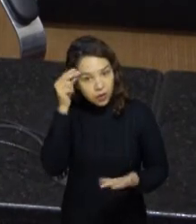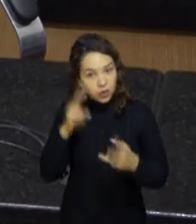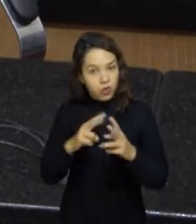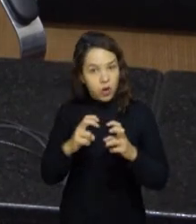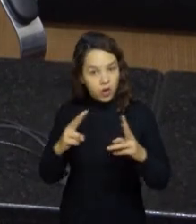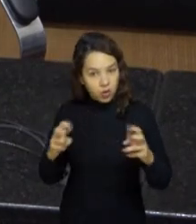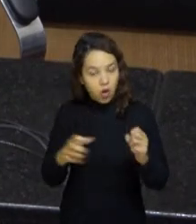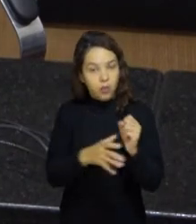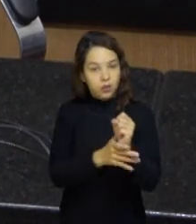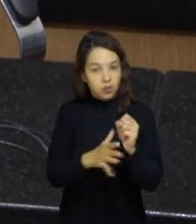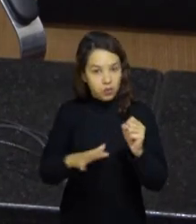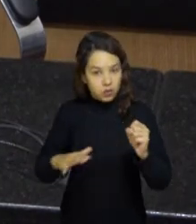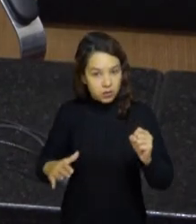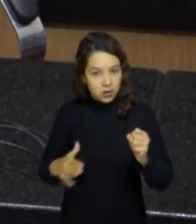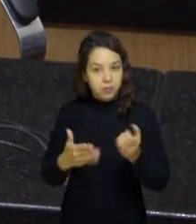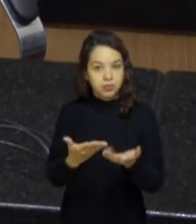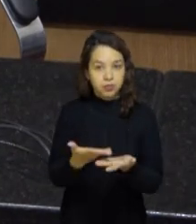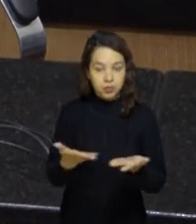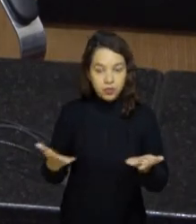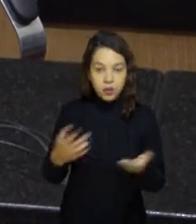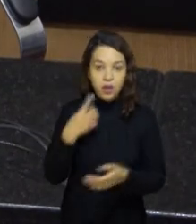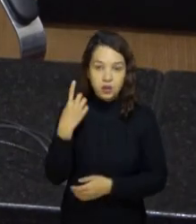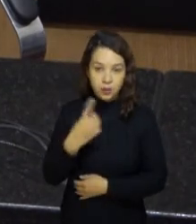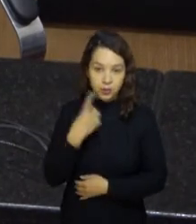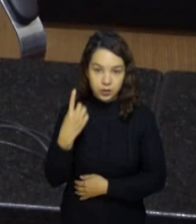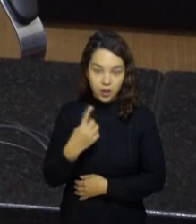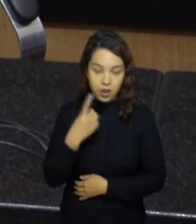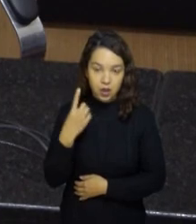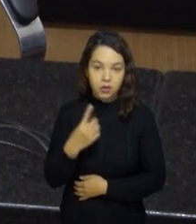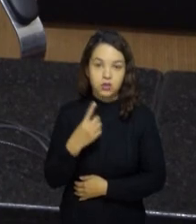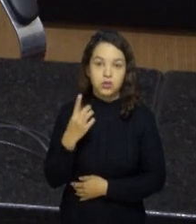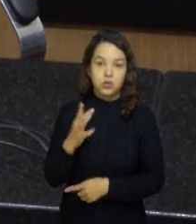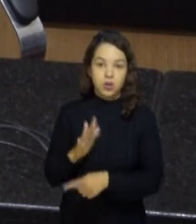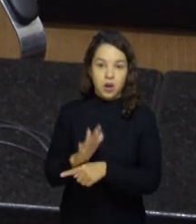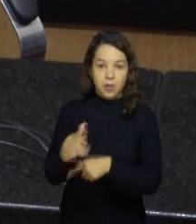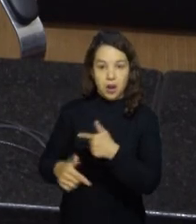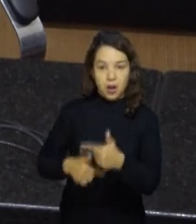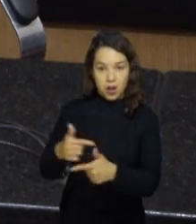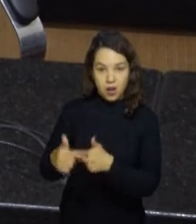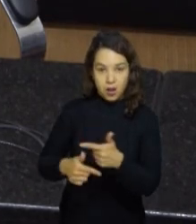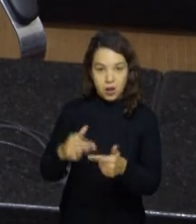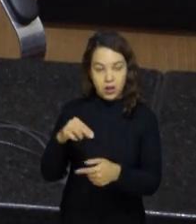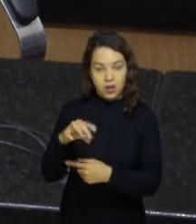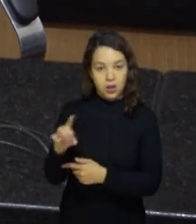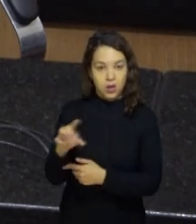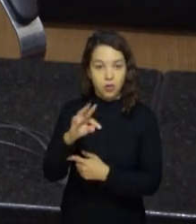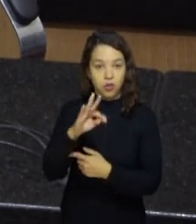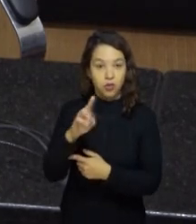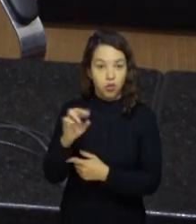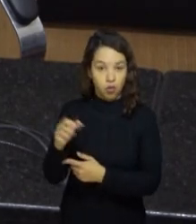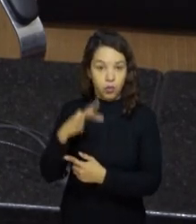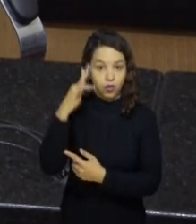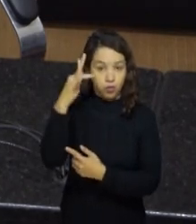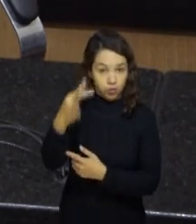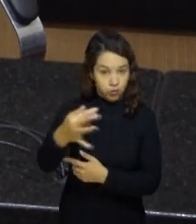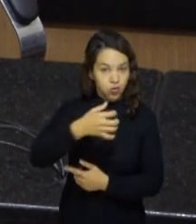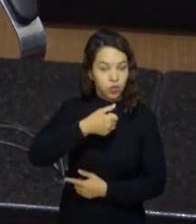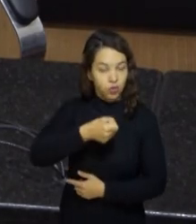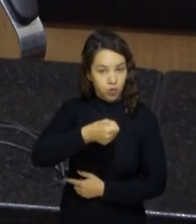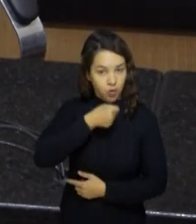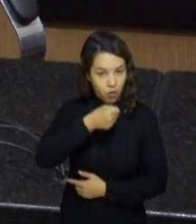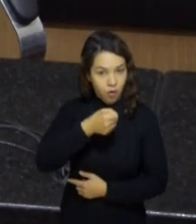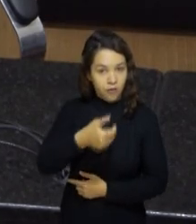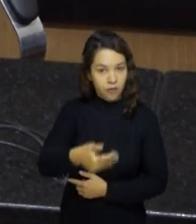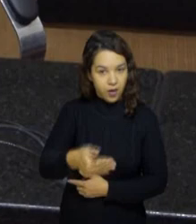colegas deputados, colaboradores aqui do Grupo ND, o pessoal da FURB, os futuros jornalistas aqui do nosso